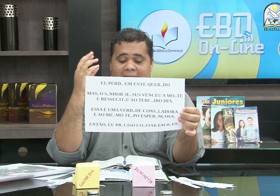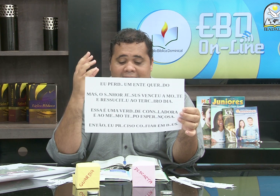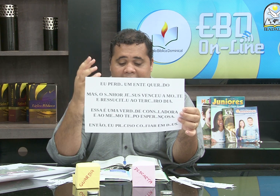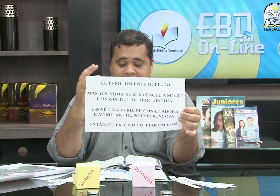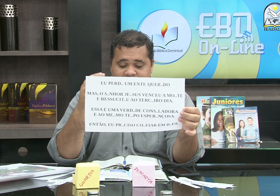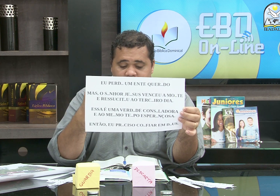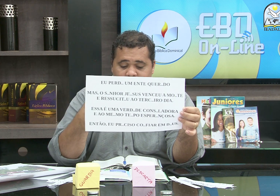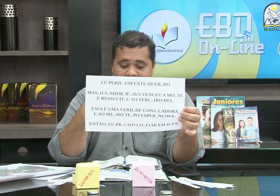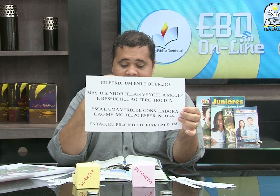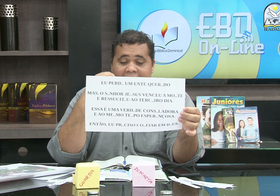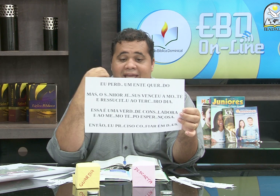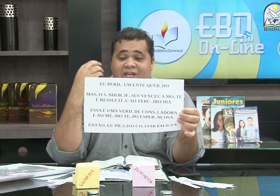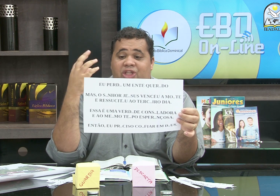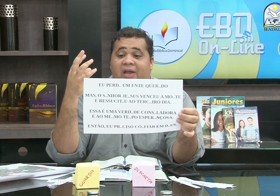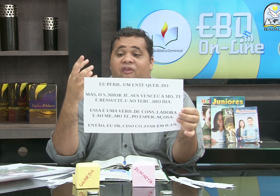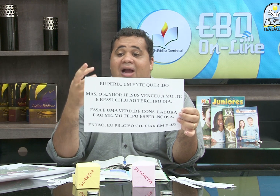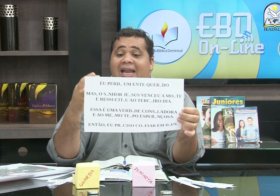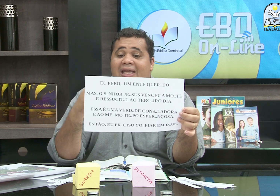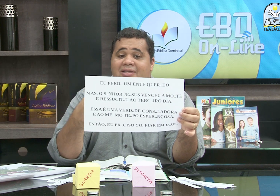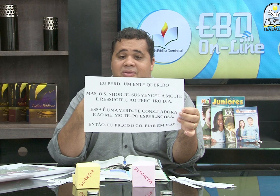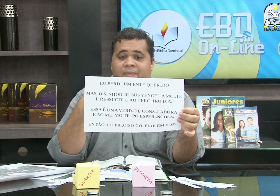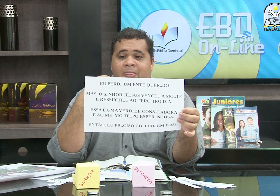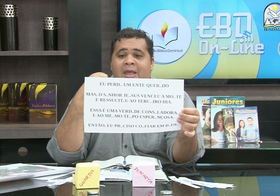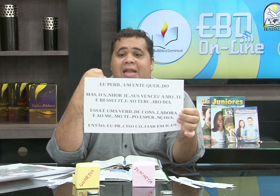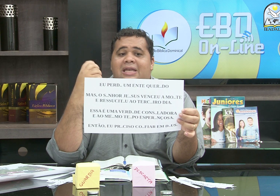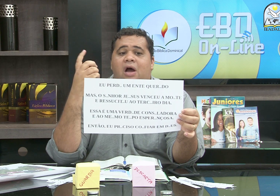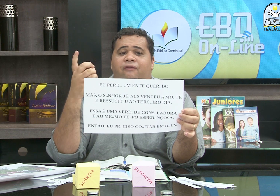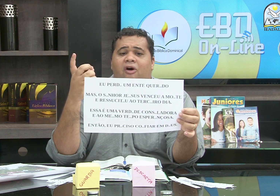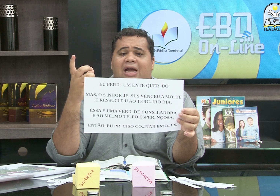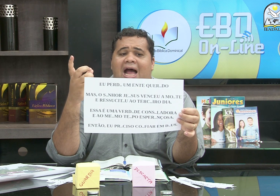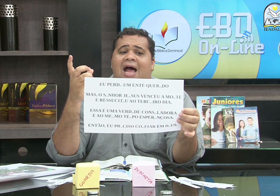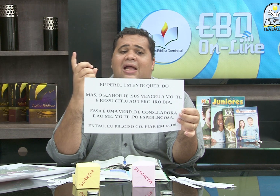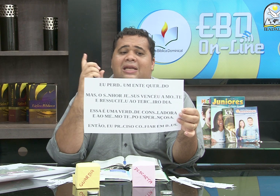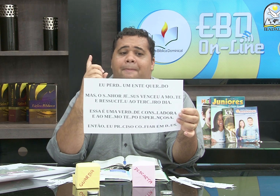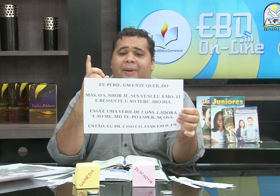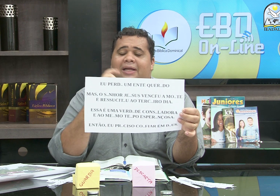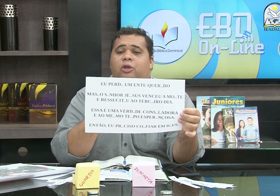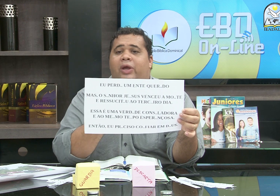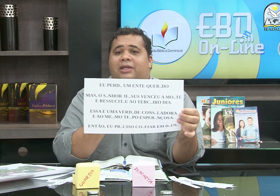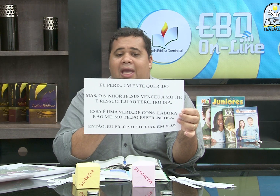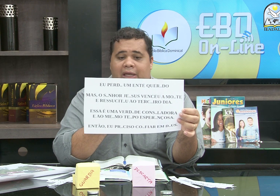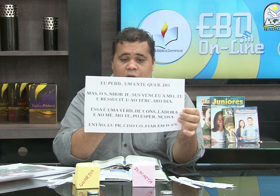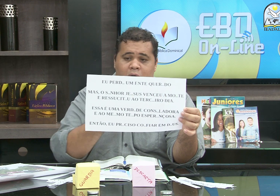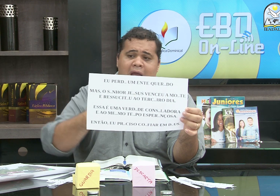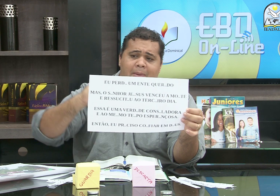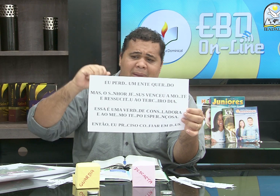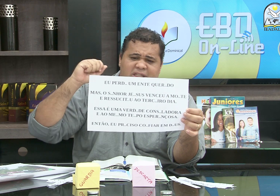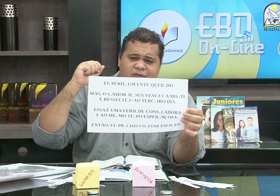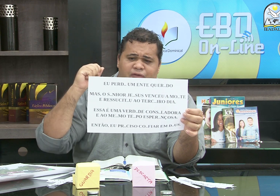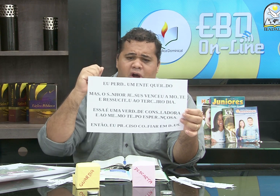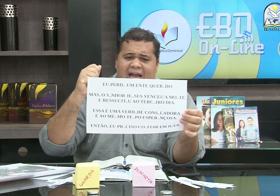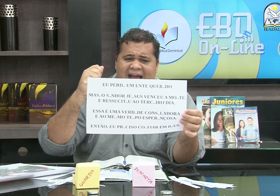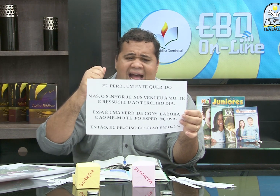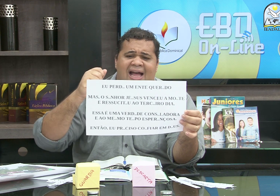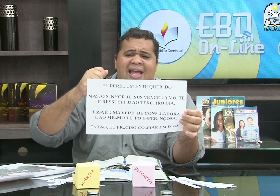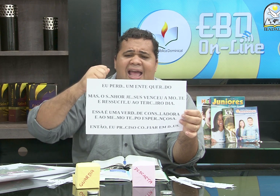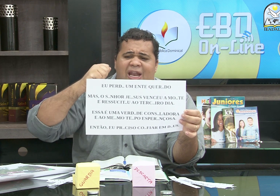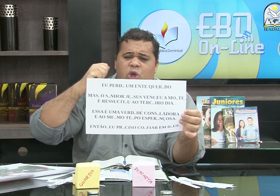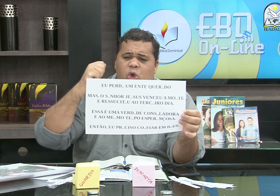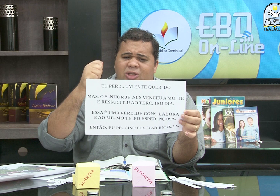memória daquela pessoa e a gente tem que focar nisso não focar na perda do ente querido mas